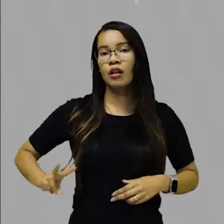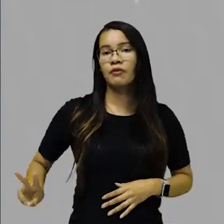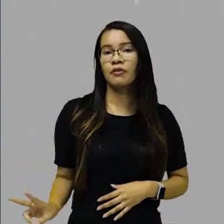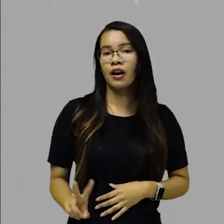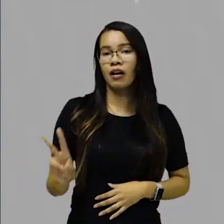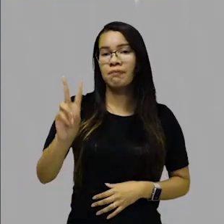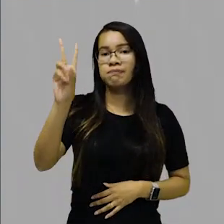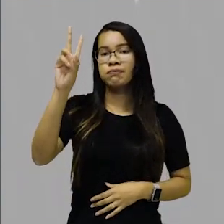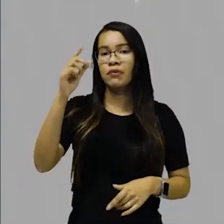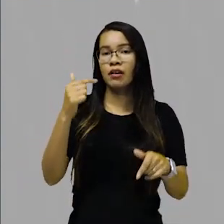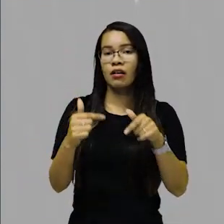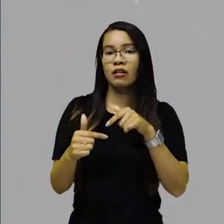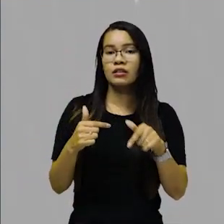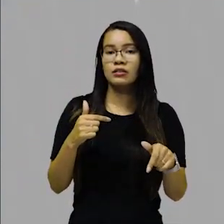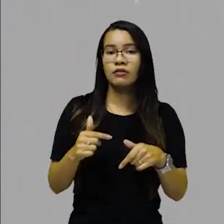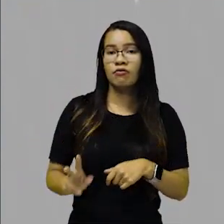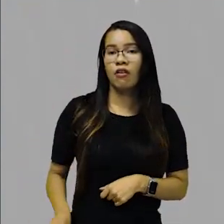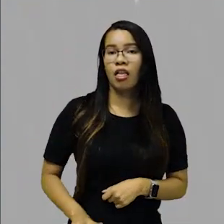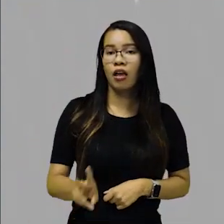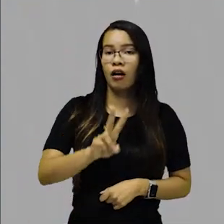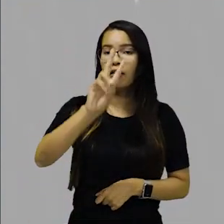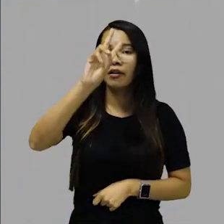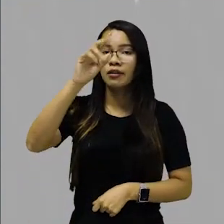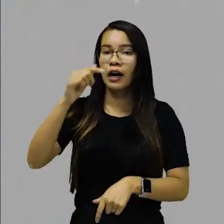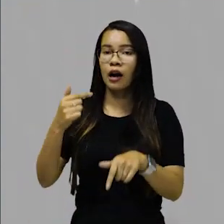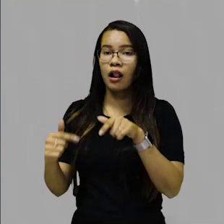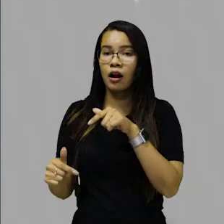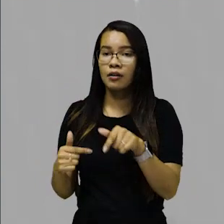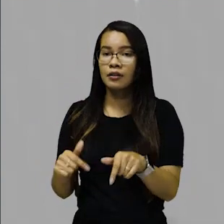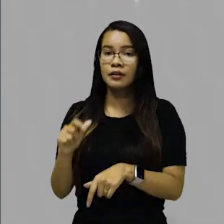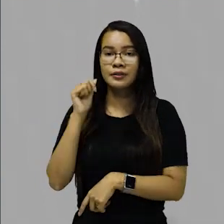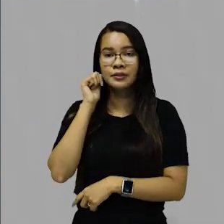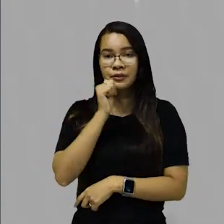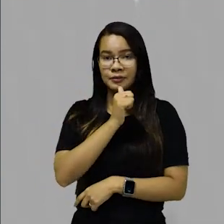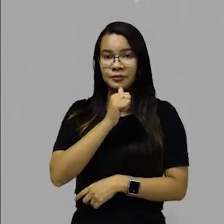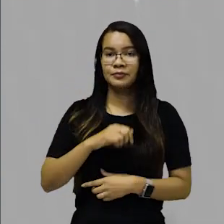trabalho. Valorizar o trabalho feminino.